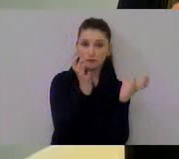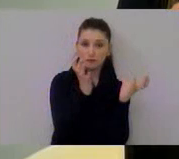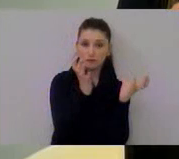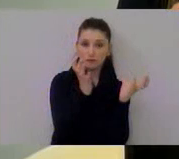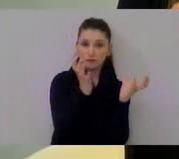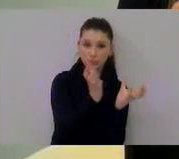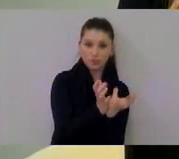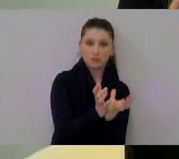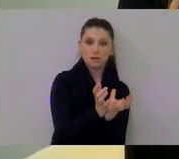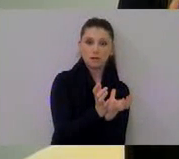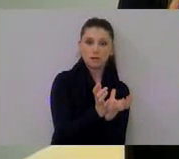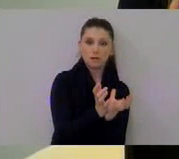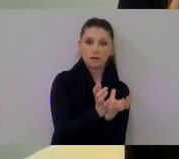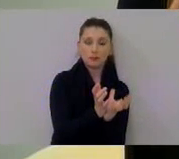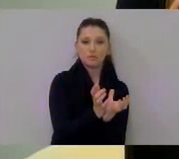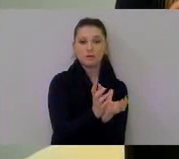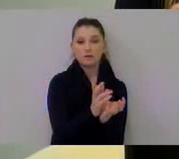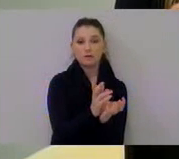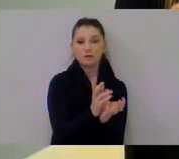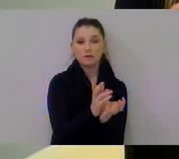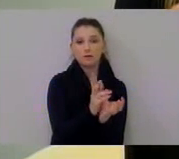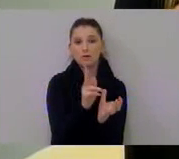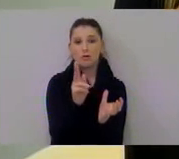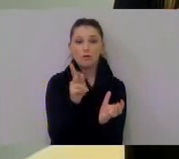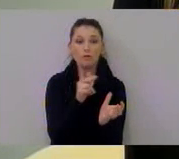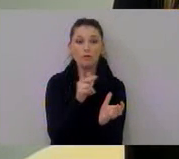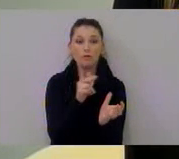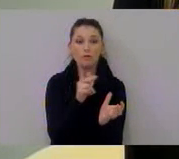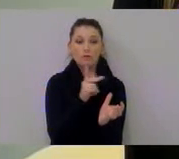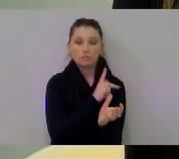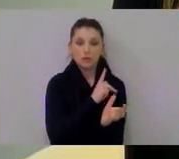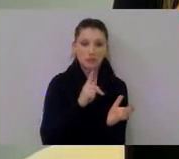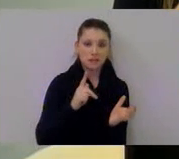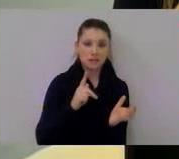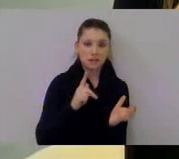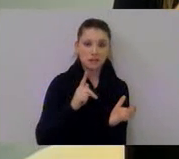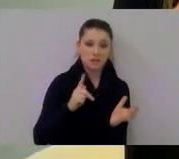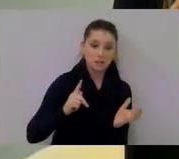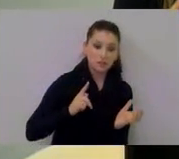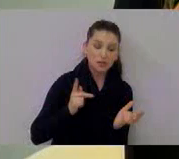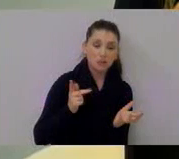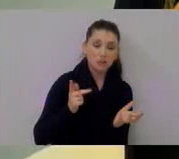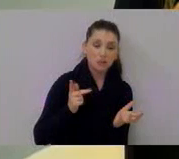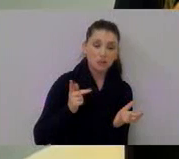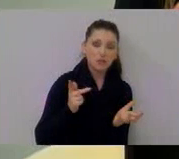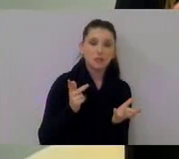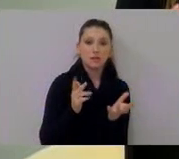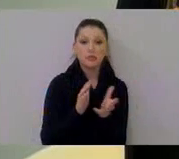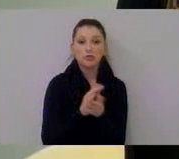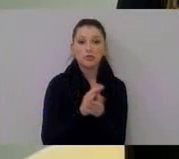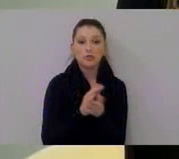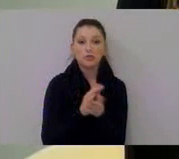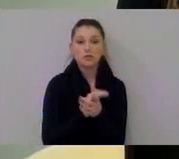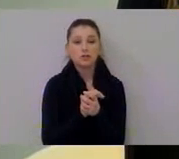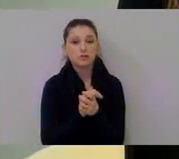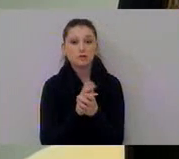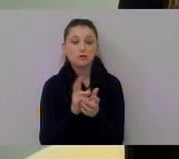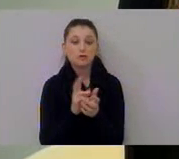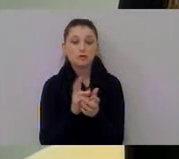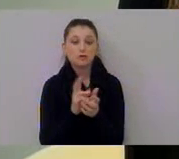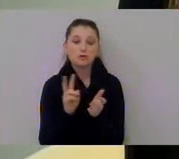Paulo Ferrarese, o Jeves e também o Dailton Fez,